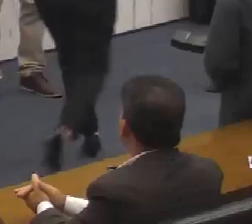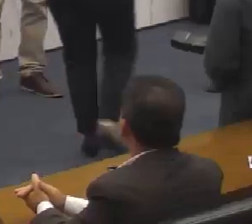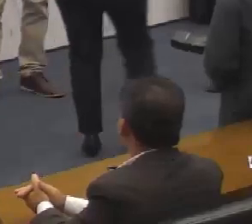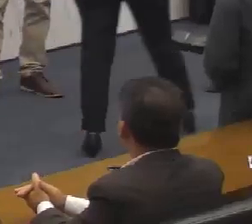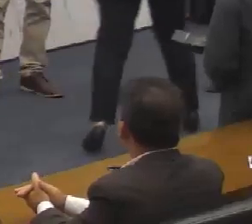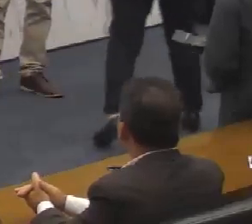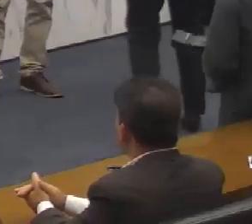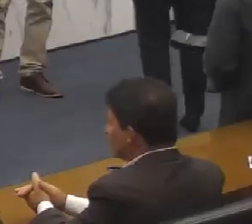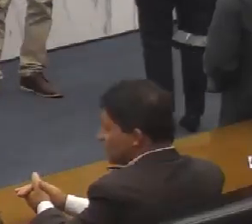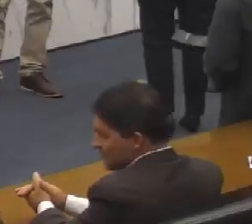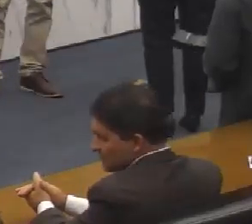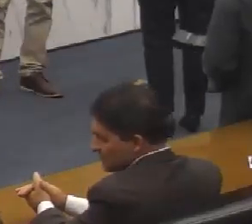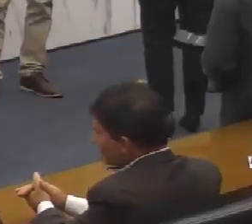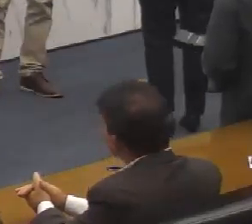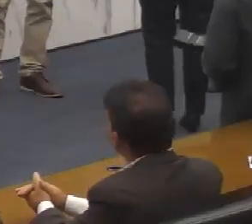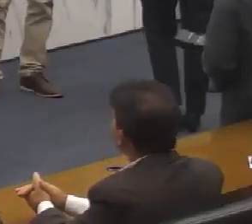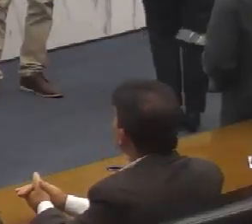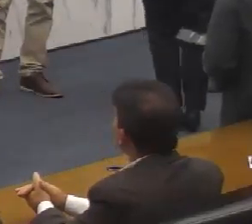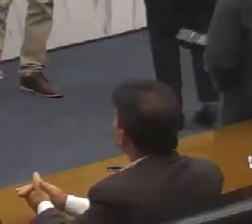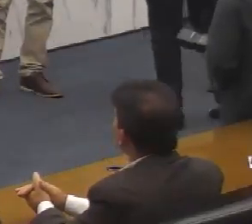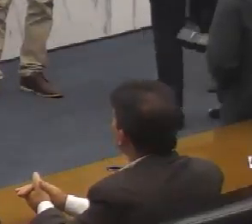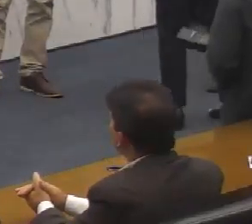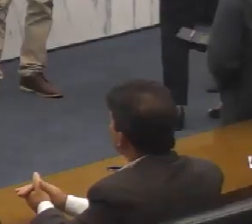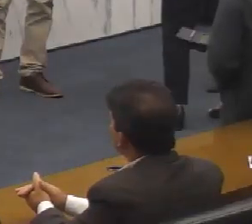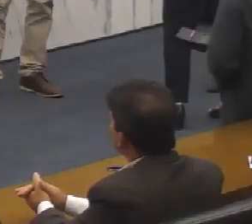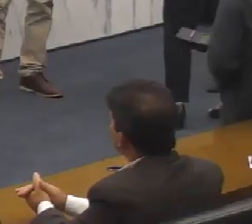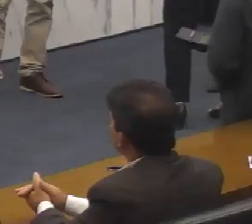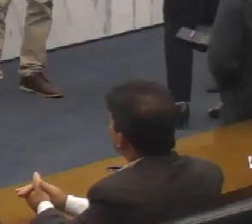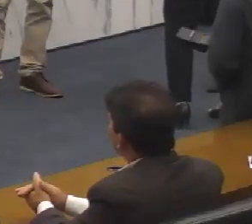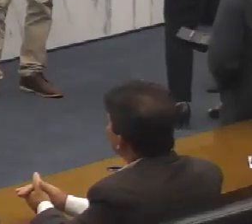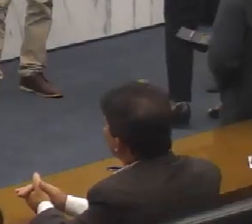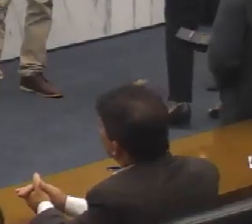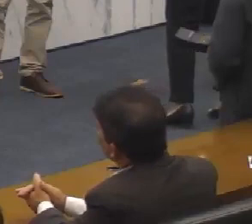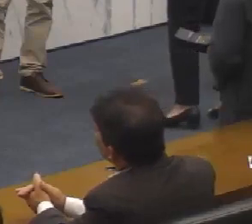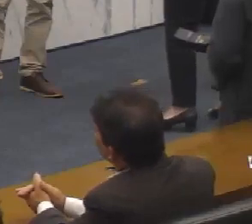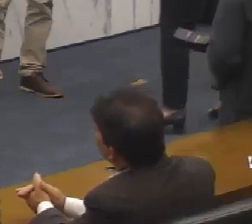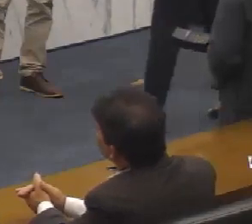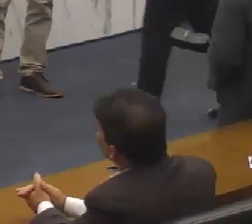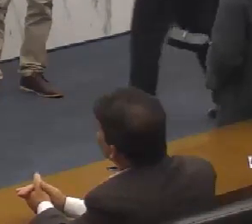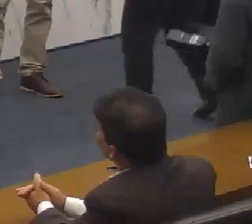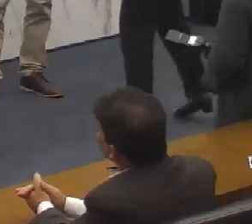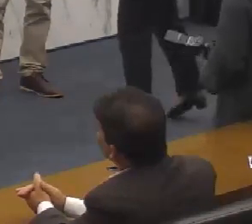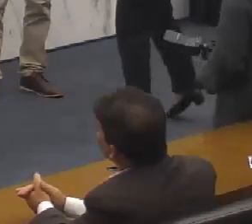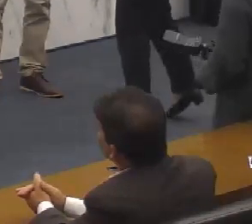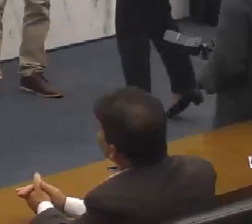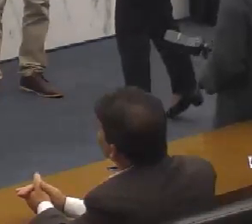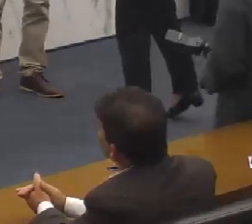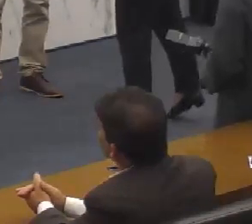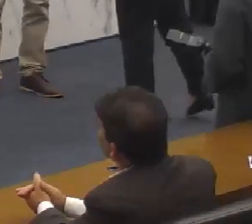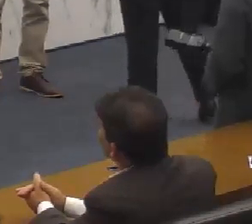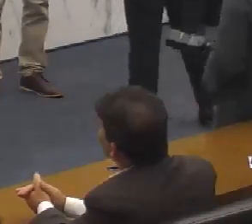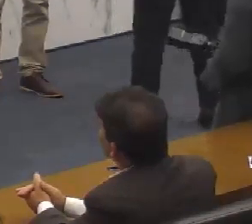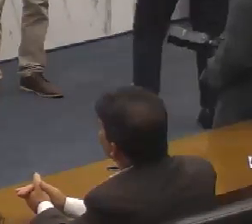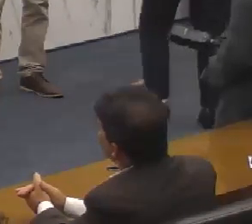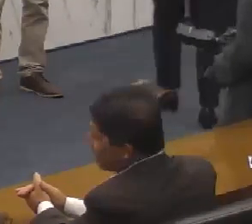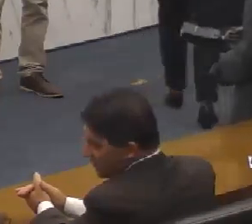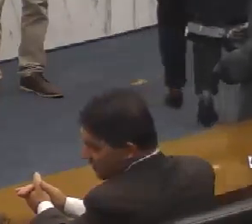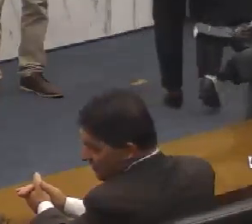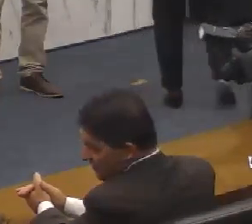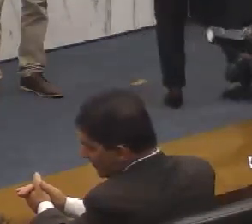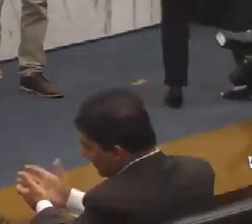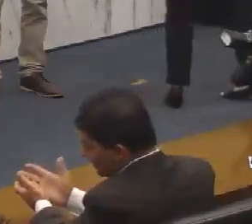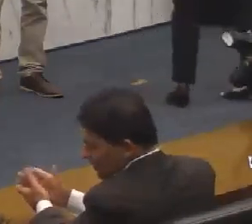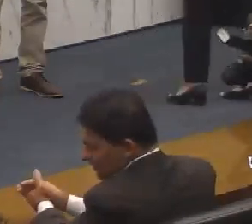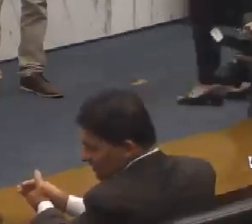Não é sobre chegar no topo do mundo e saber que venceu. É sobre escalar e sentir que o caminho